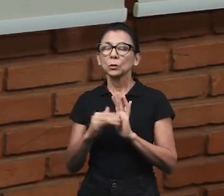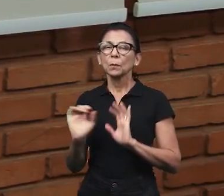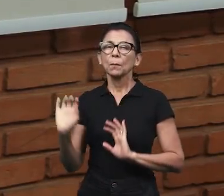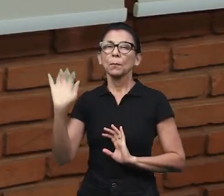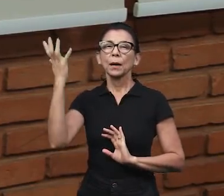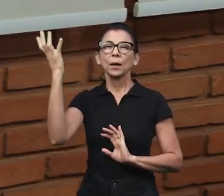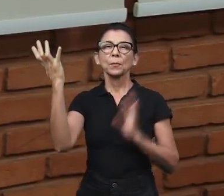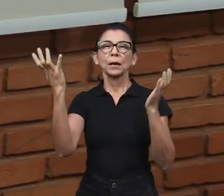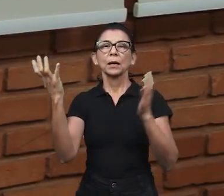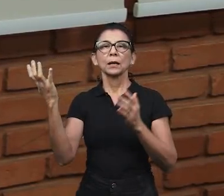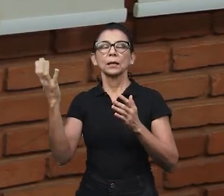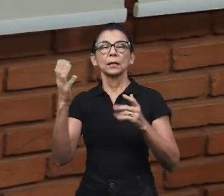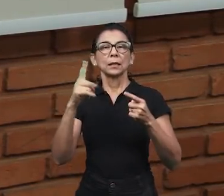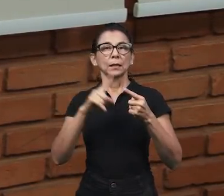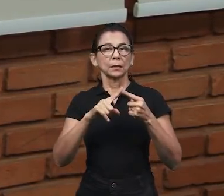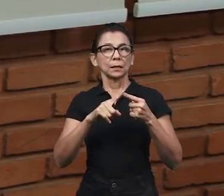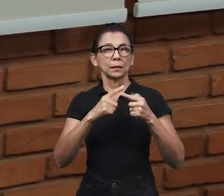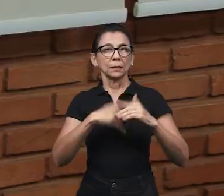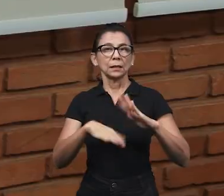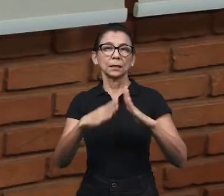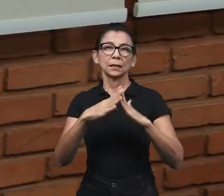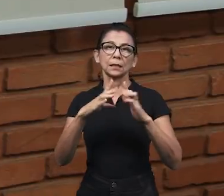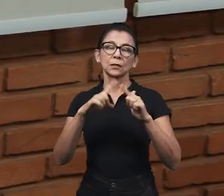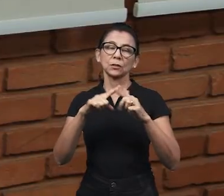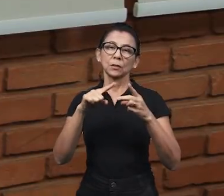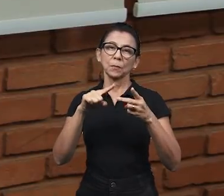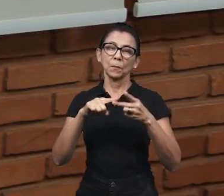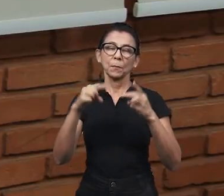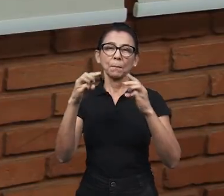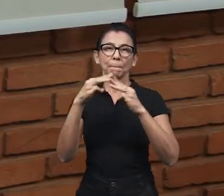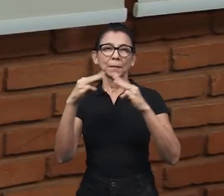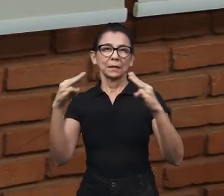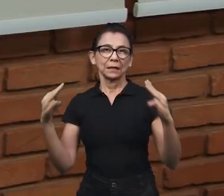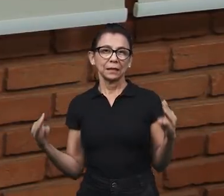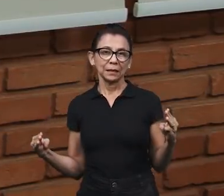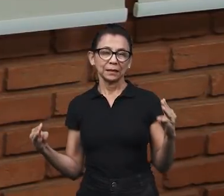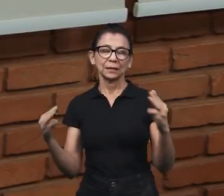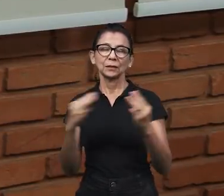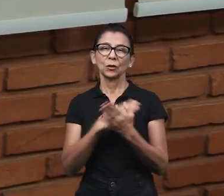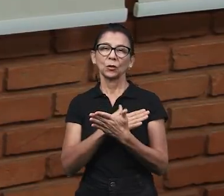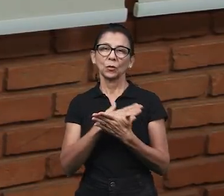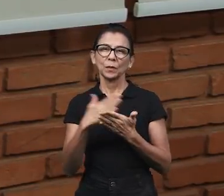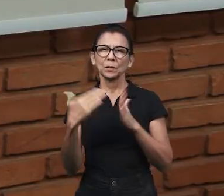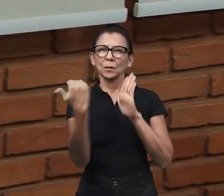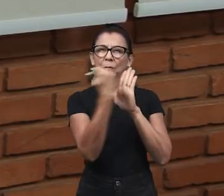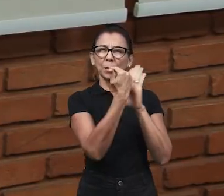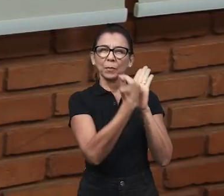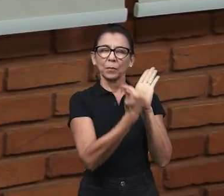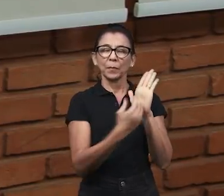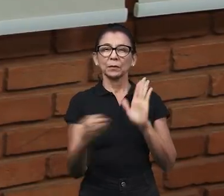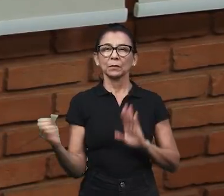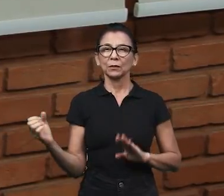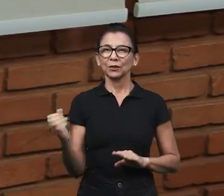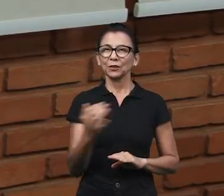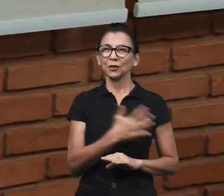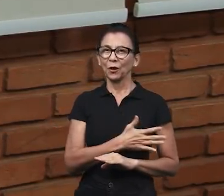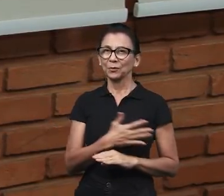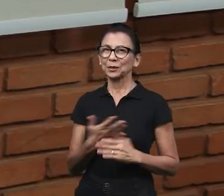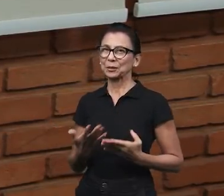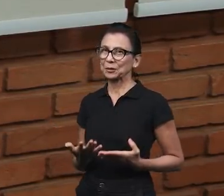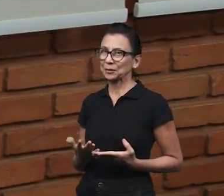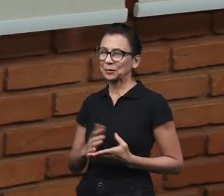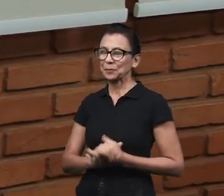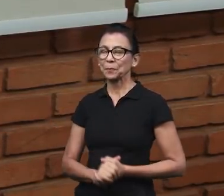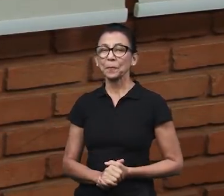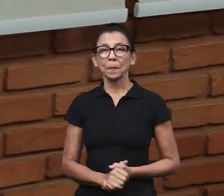aquilo que acontece na igreja, no Manaim. Vai ser maravilhoso. A gente começa uma nova série de produção de conteúdos lá do Manaim